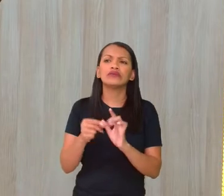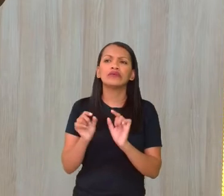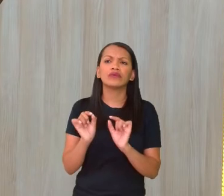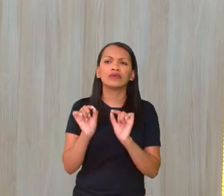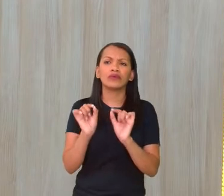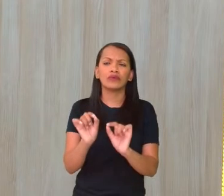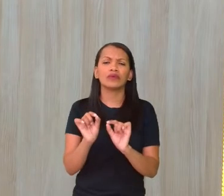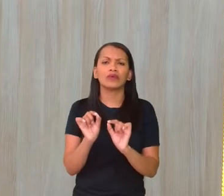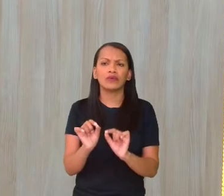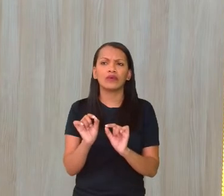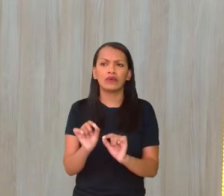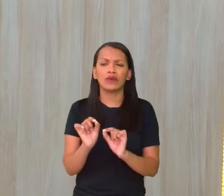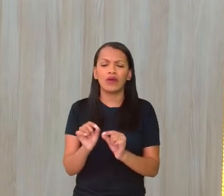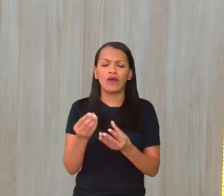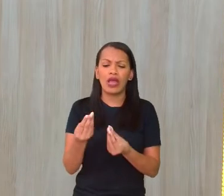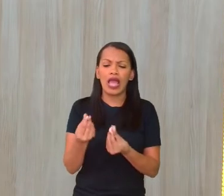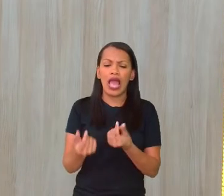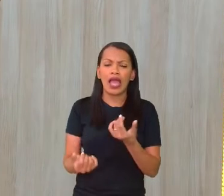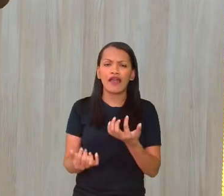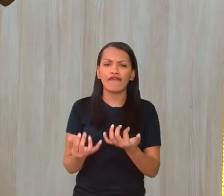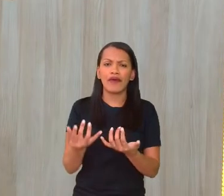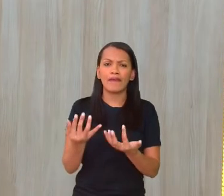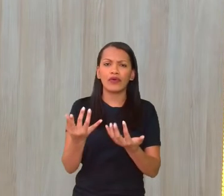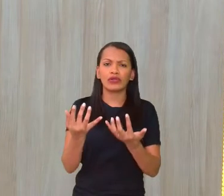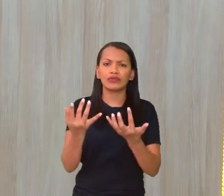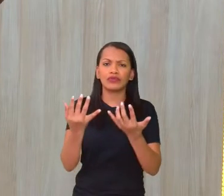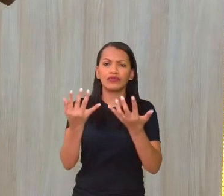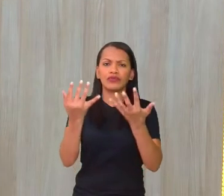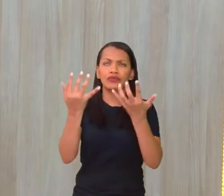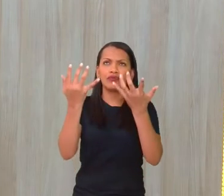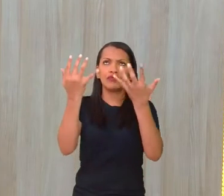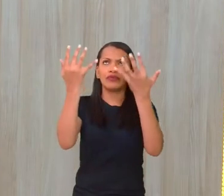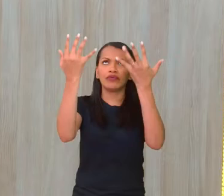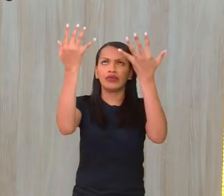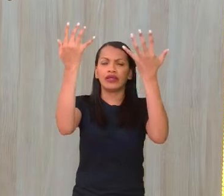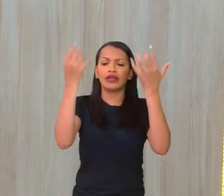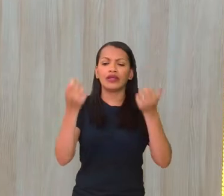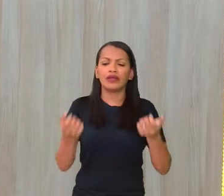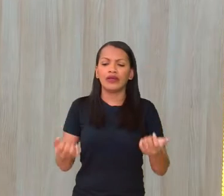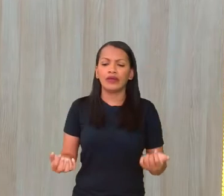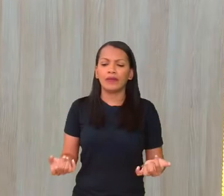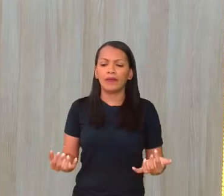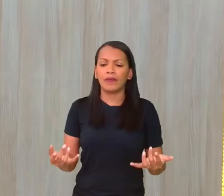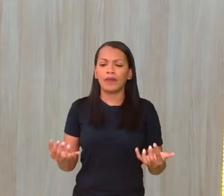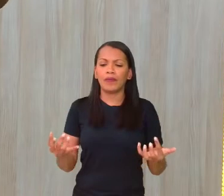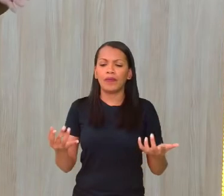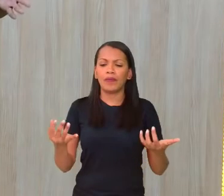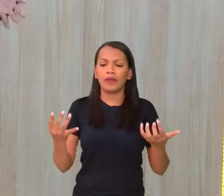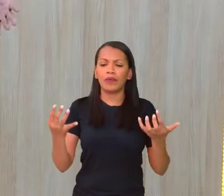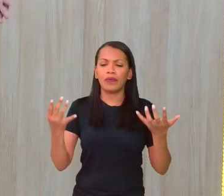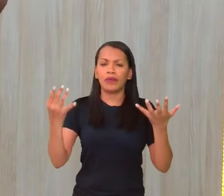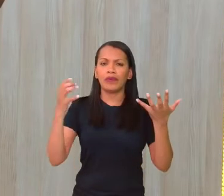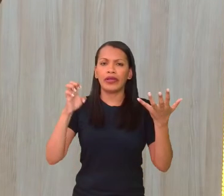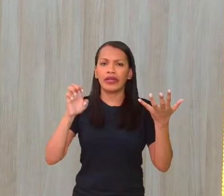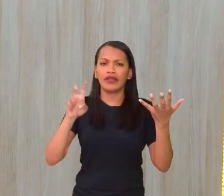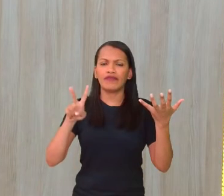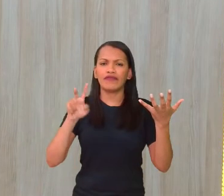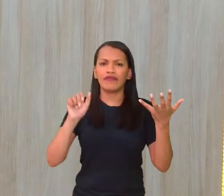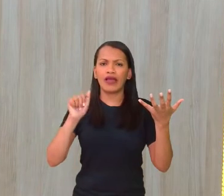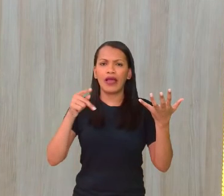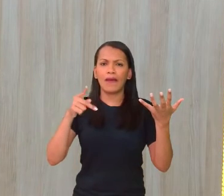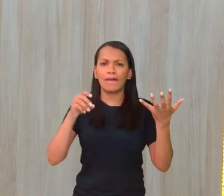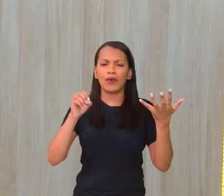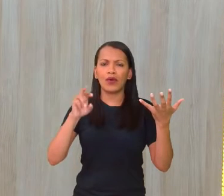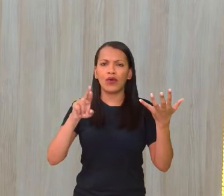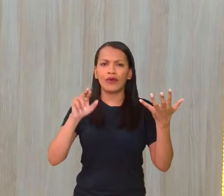né, a evaporação local, ou seja, imaginando um cenário de maior evaporação naquele ponto ali. Então,